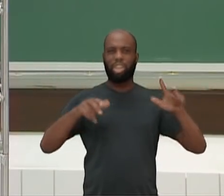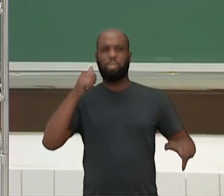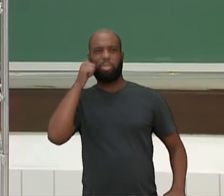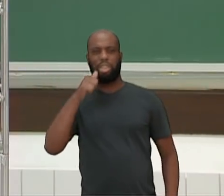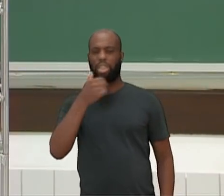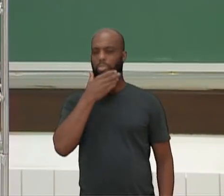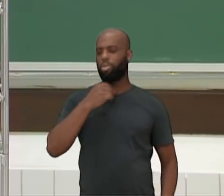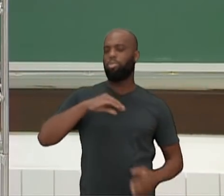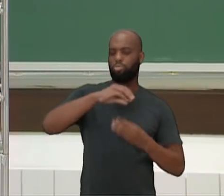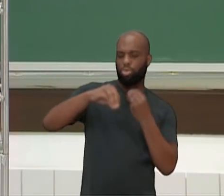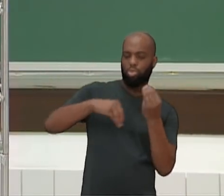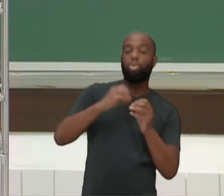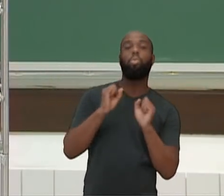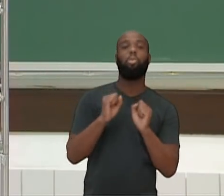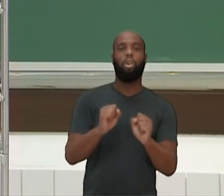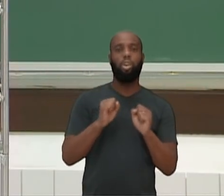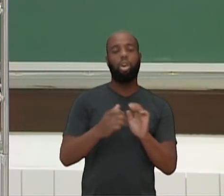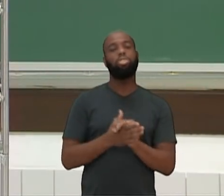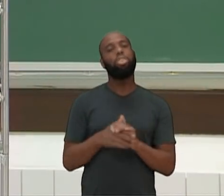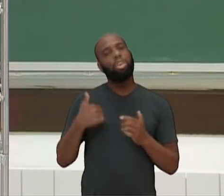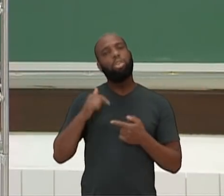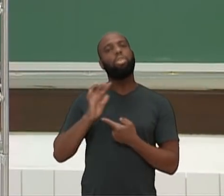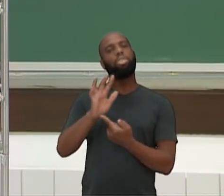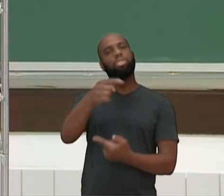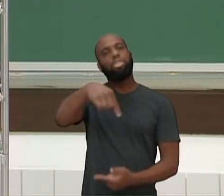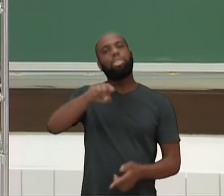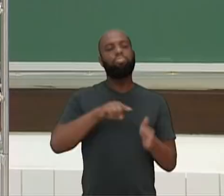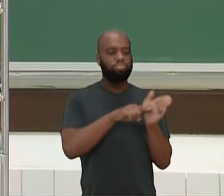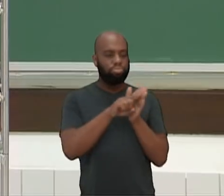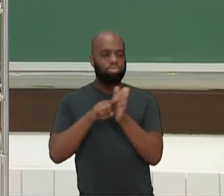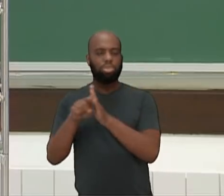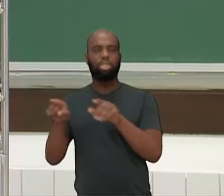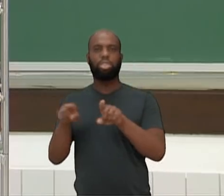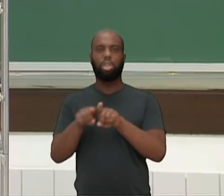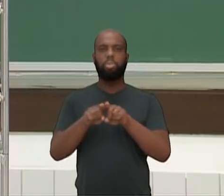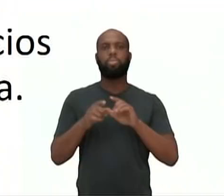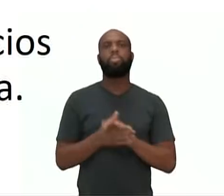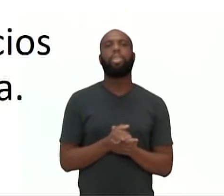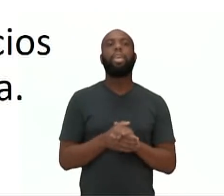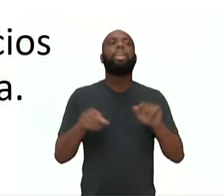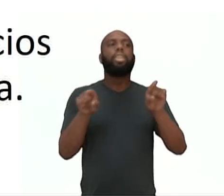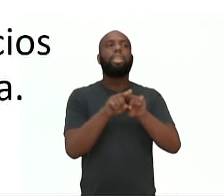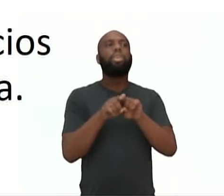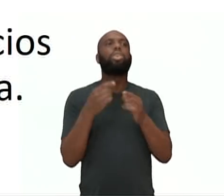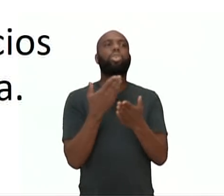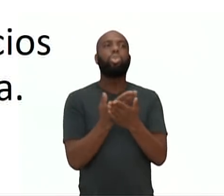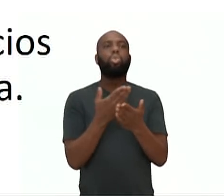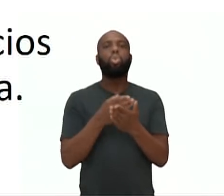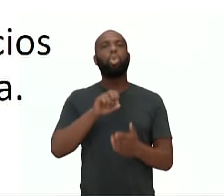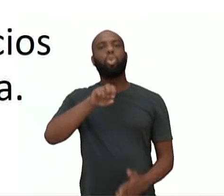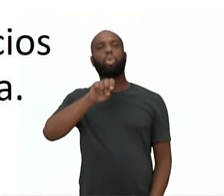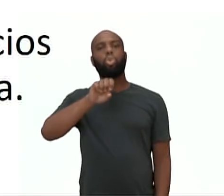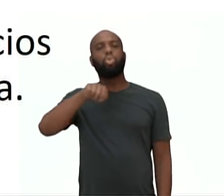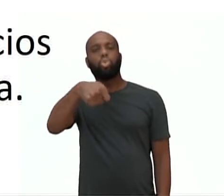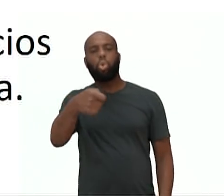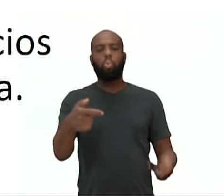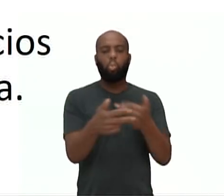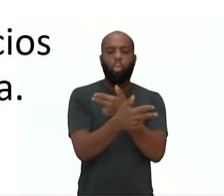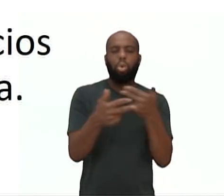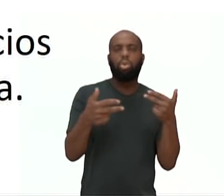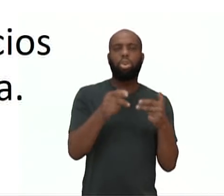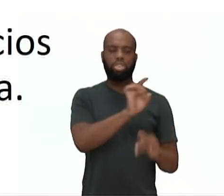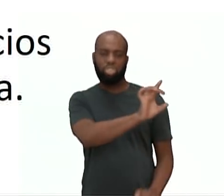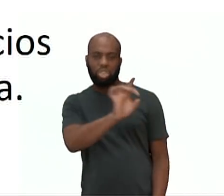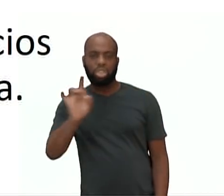masculino, feminino. Então, foi o que eu trouxe para vocês e vocês também pesquisaram, né? Falamos das particularidades desses jogos, né? Igual a gente falou